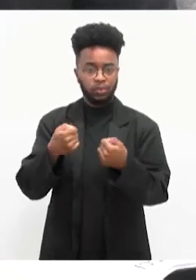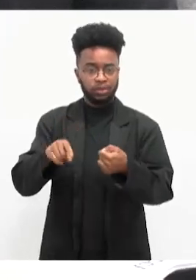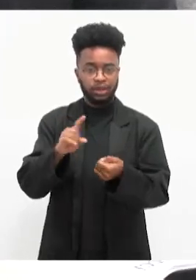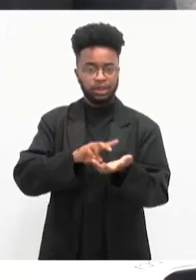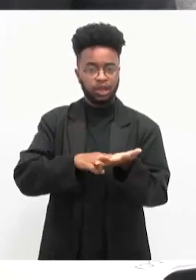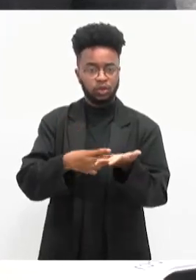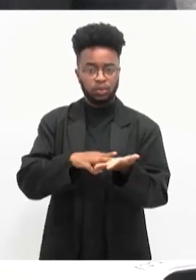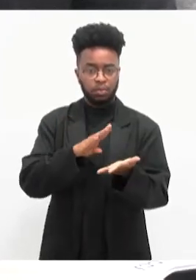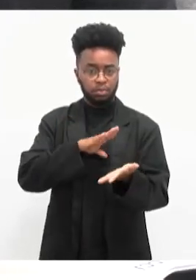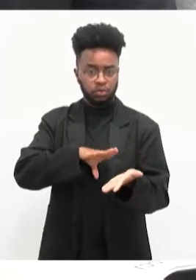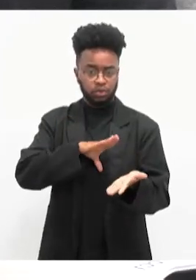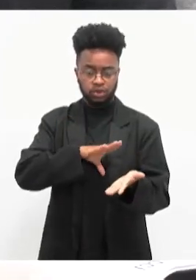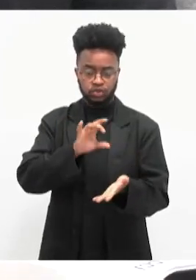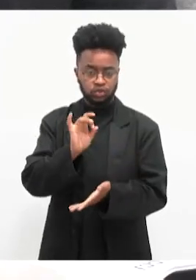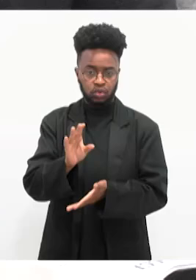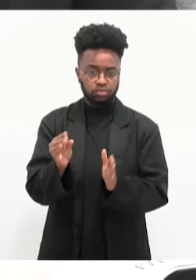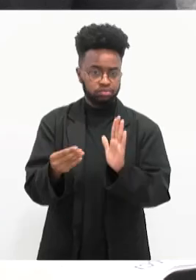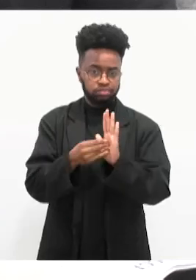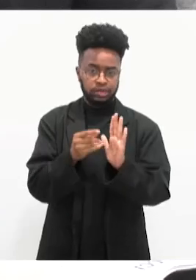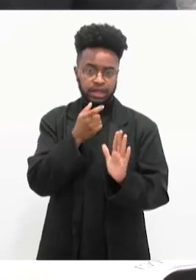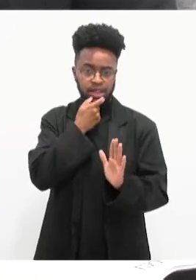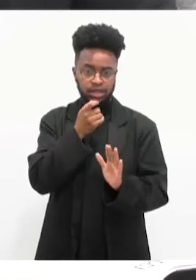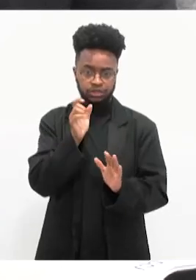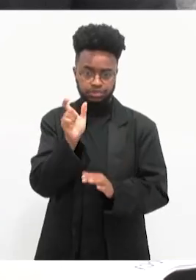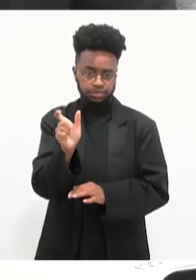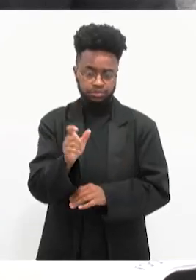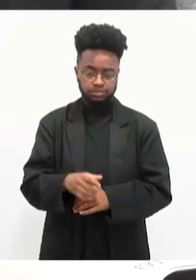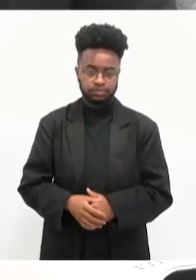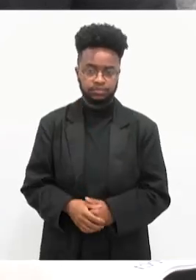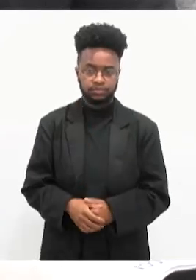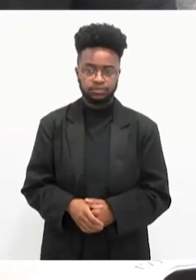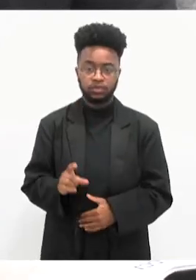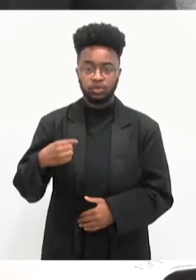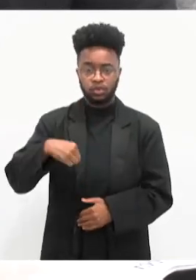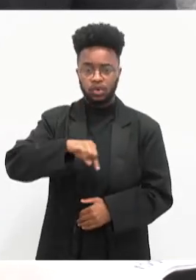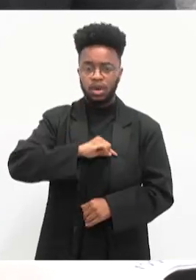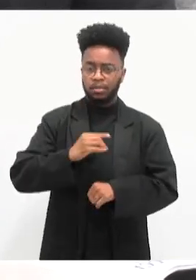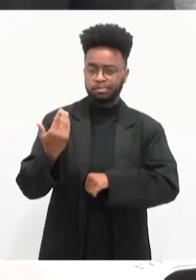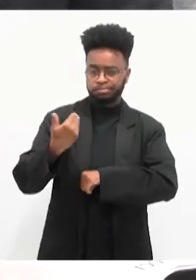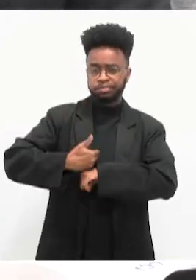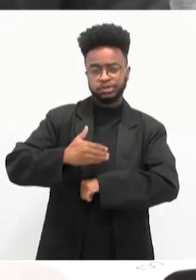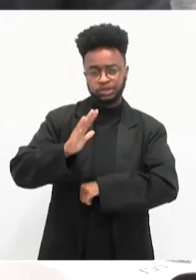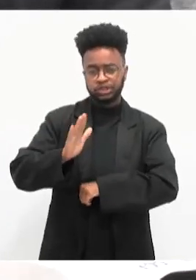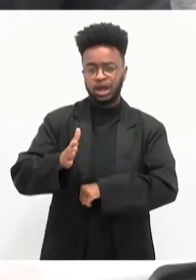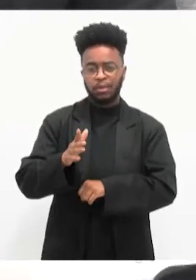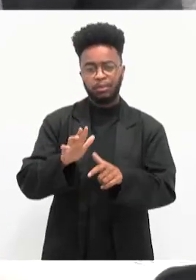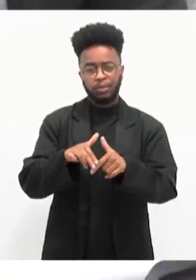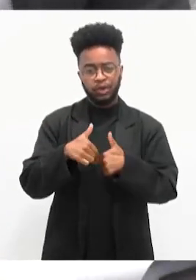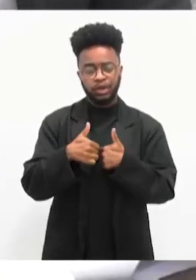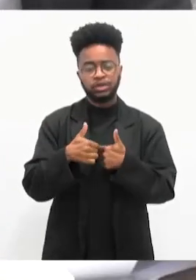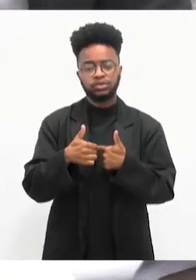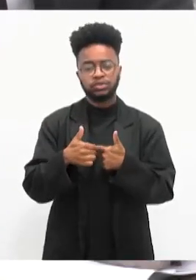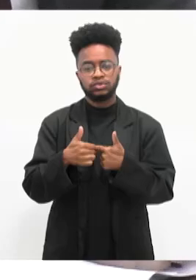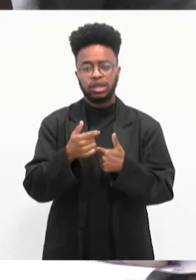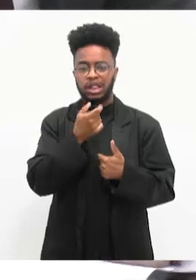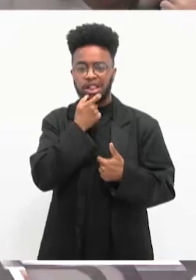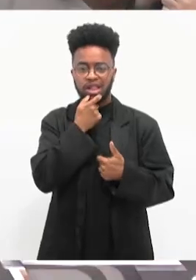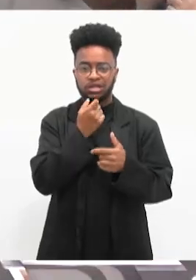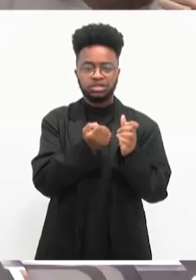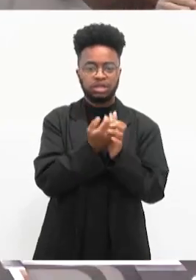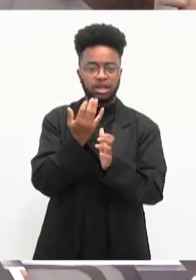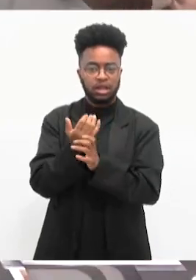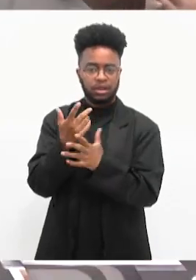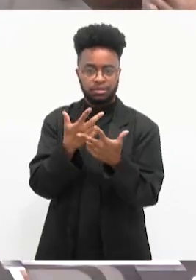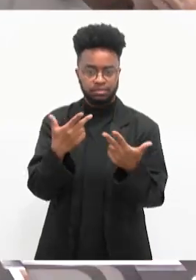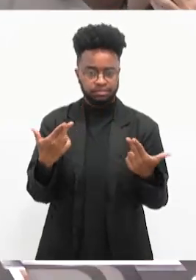em português, deixa só a prática do beach tênis. Nós já Senhor fomos presidente. derrotados pelo anglicismo mesmo. Senhor presidente, Deputado